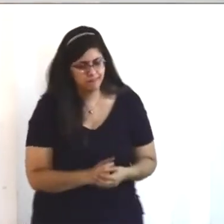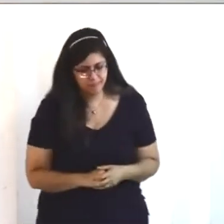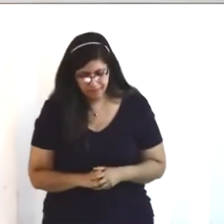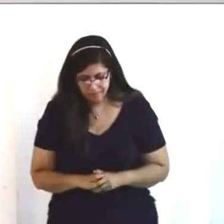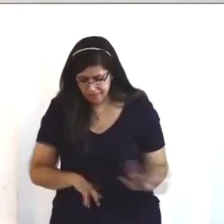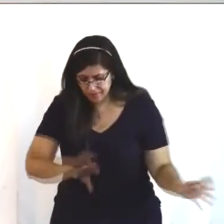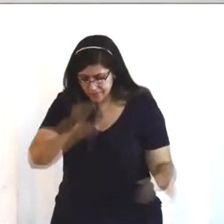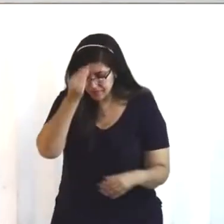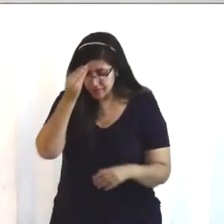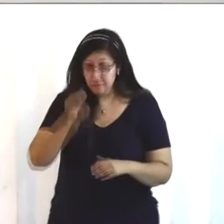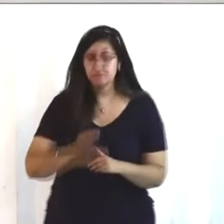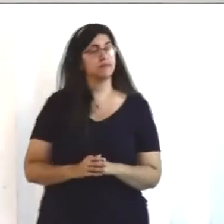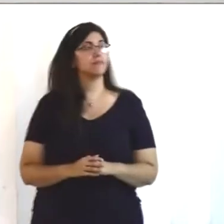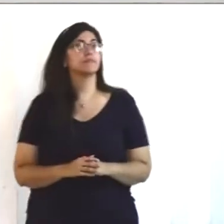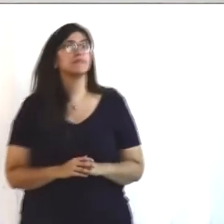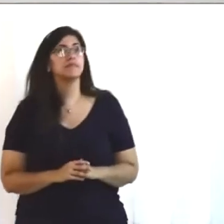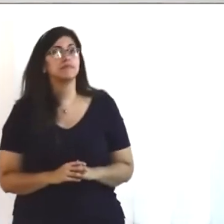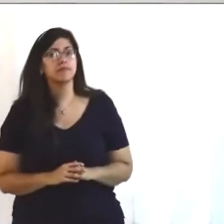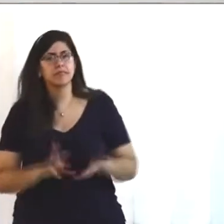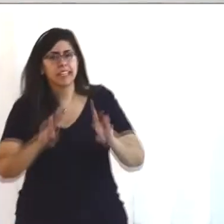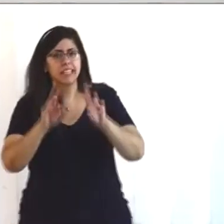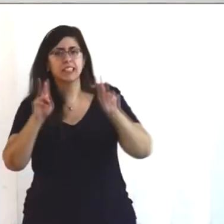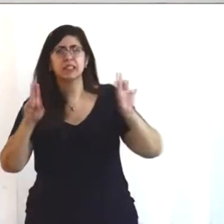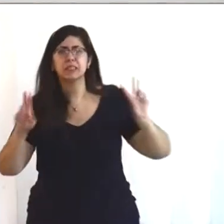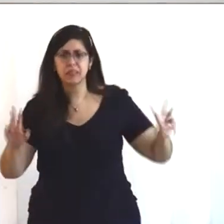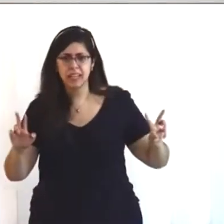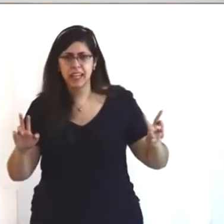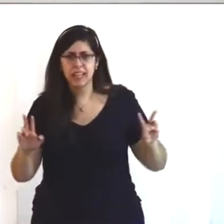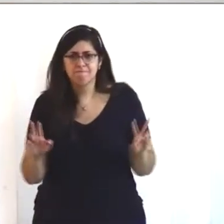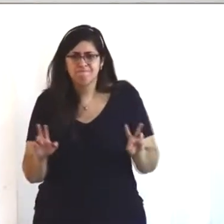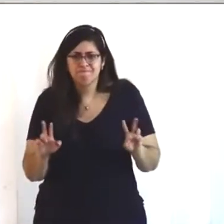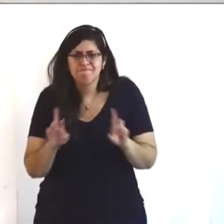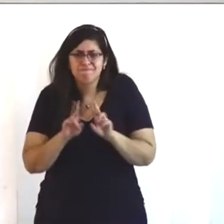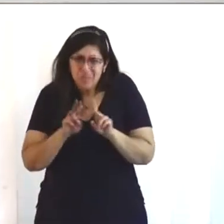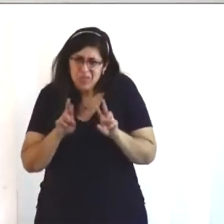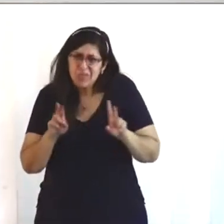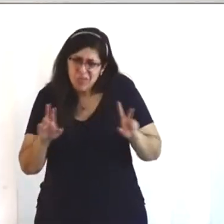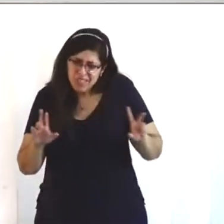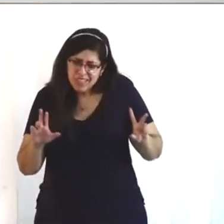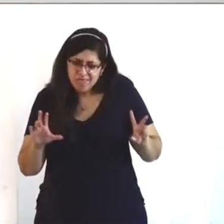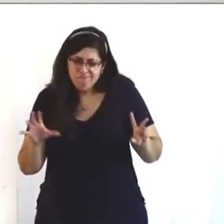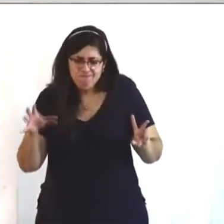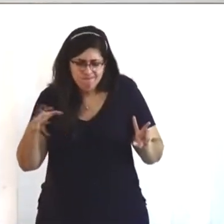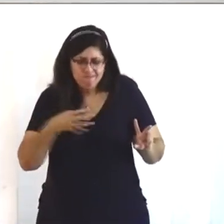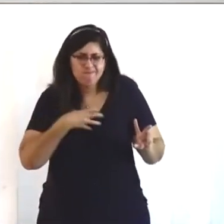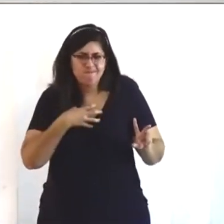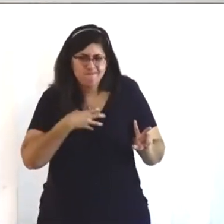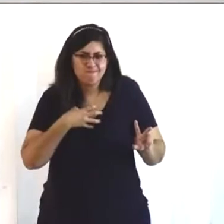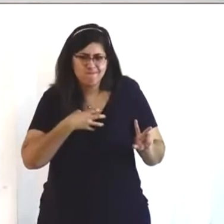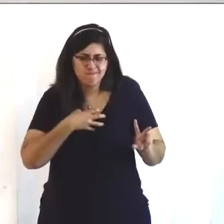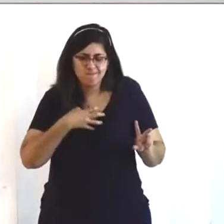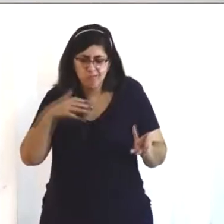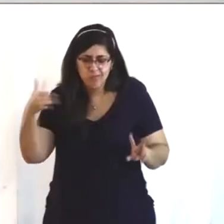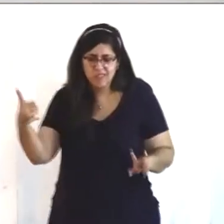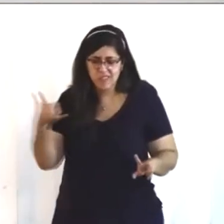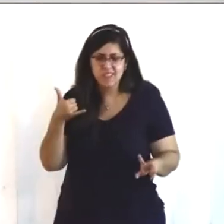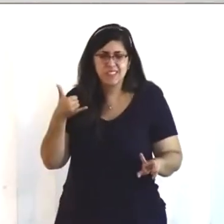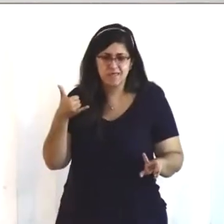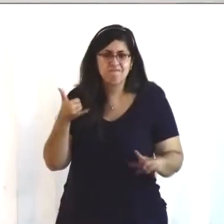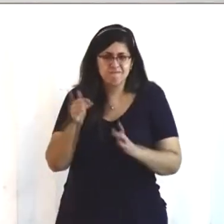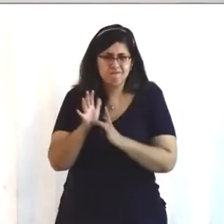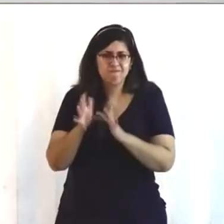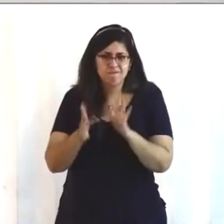Uma das coisas mais difíceis de se ouvir, e foi difícil para Jesus ouvir,